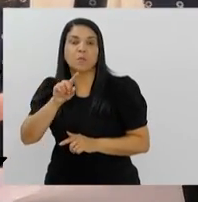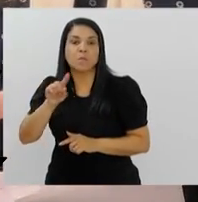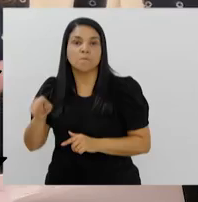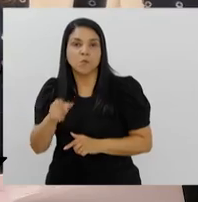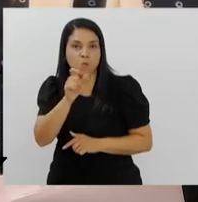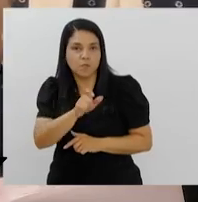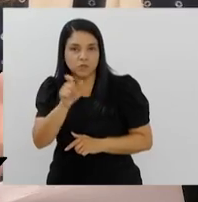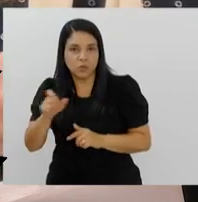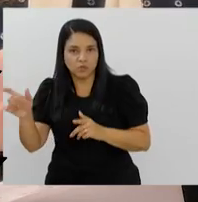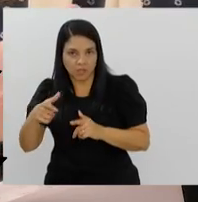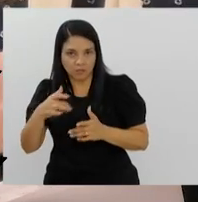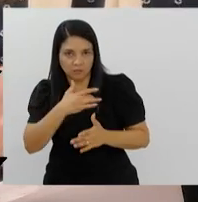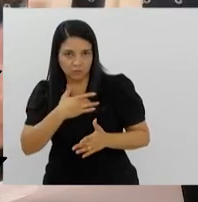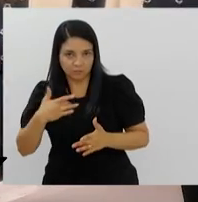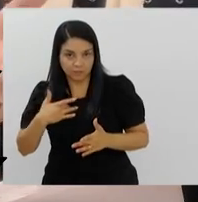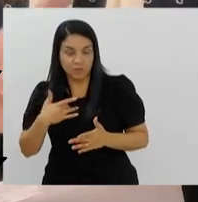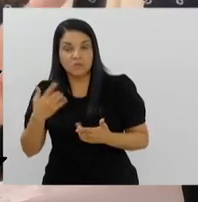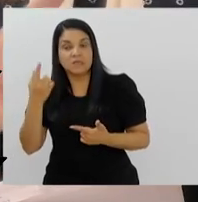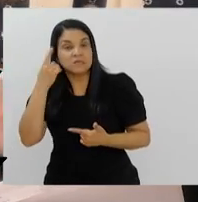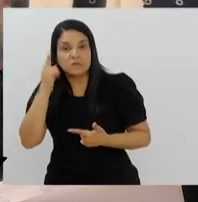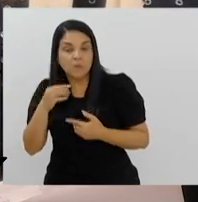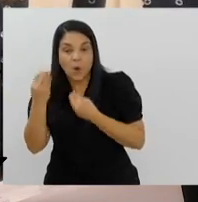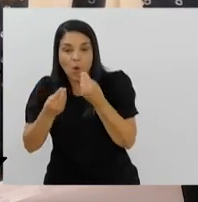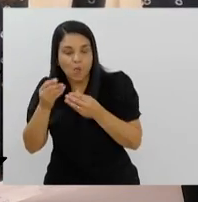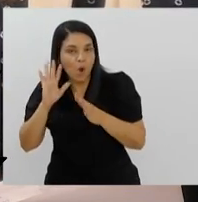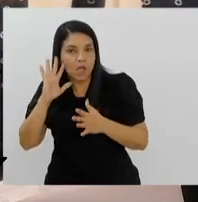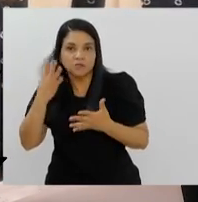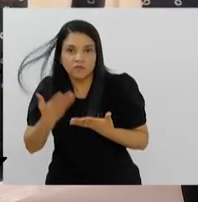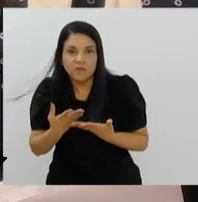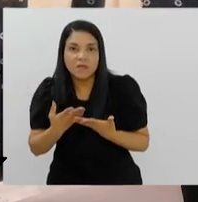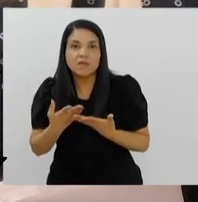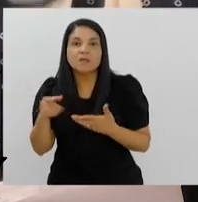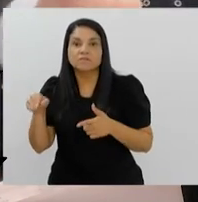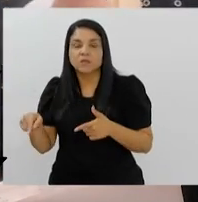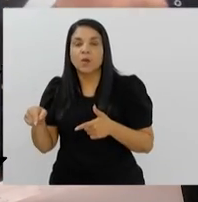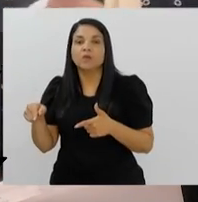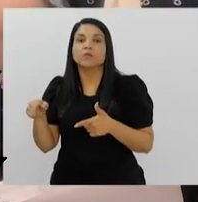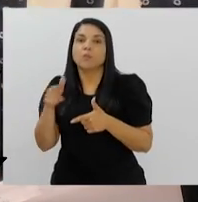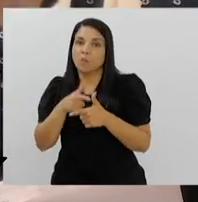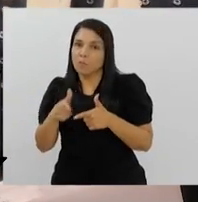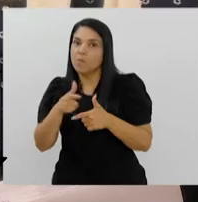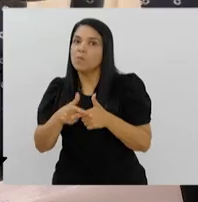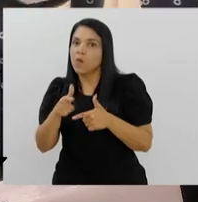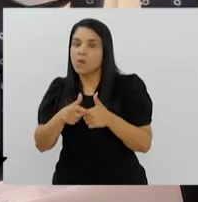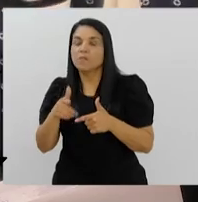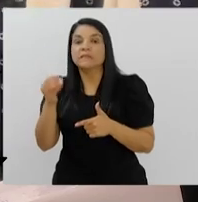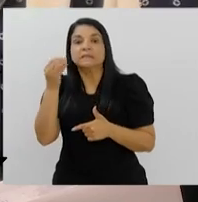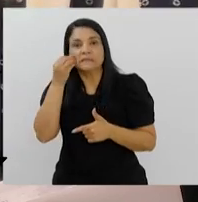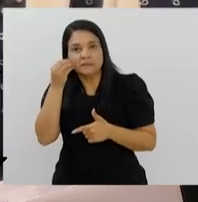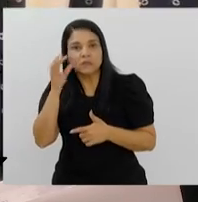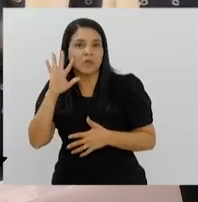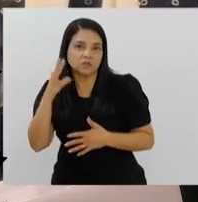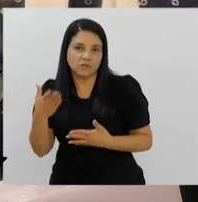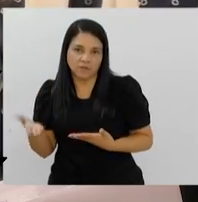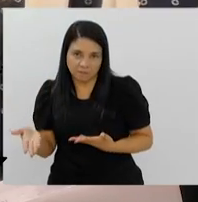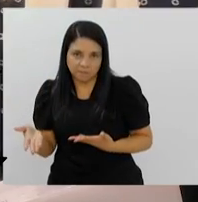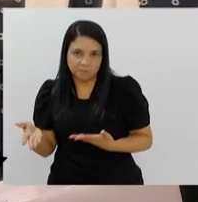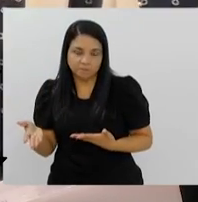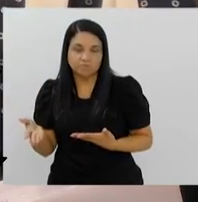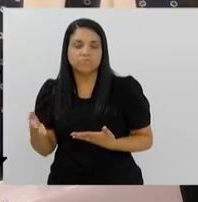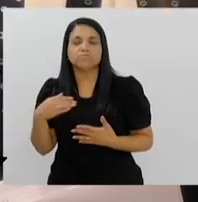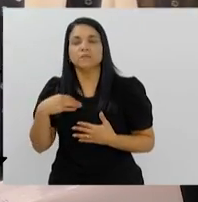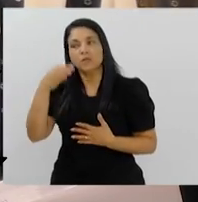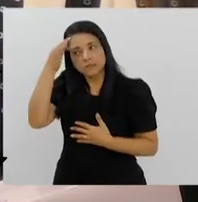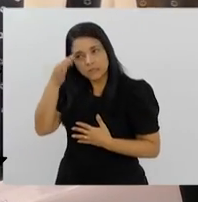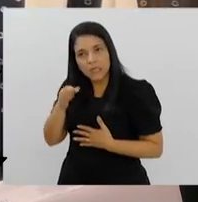sabiam como é que era para descascar esse abacaxi e agora estão com baita de um abacaxi na mão tentando resolver então até aí aí eu